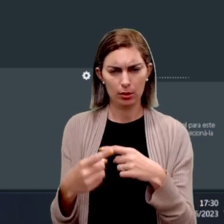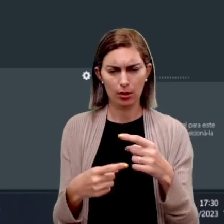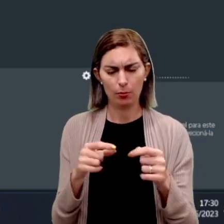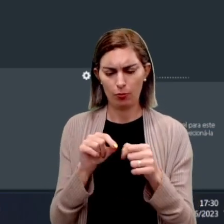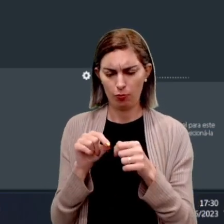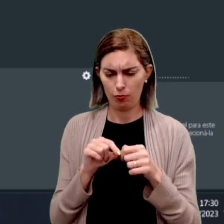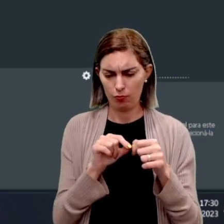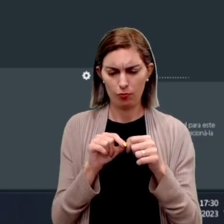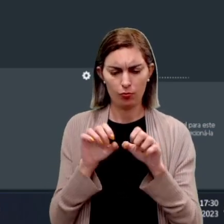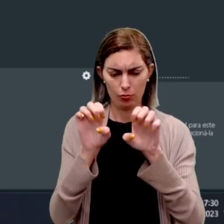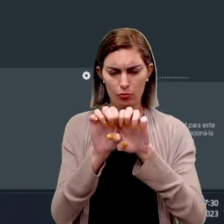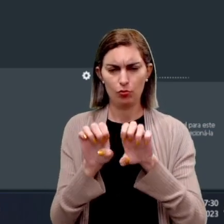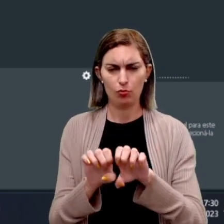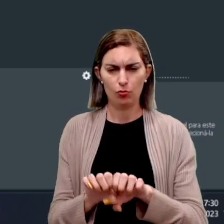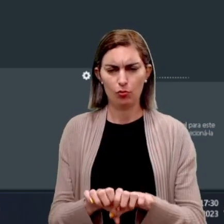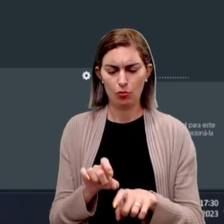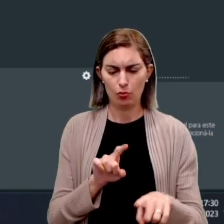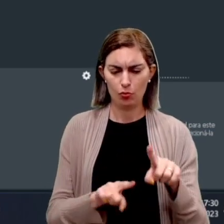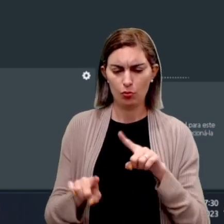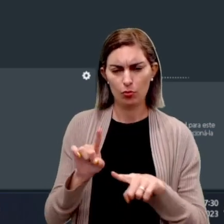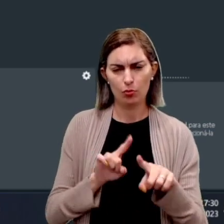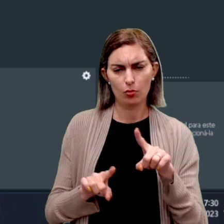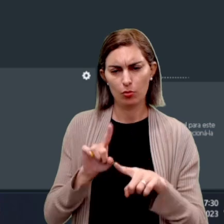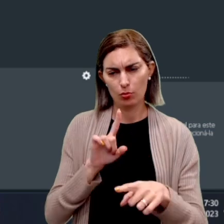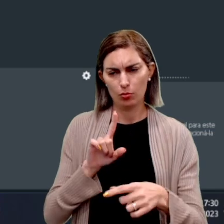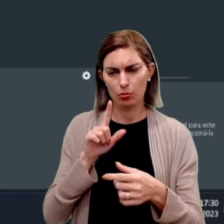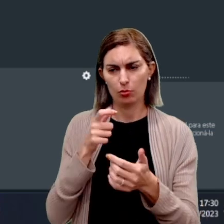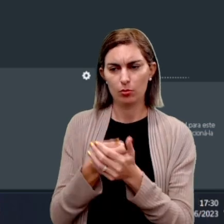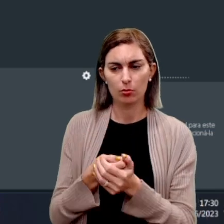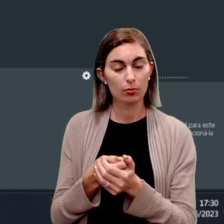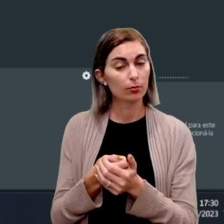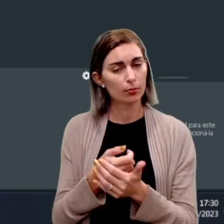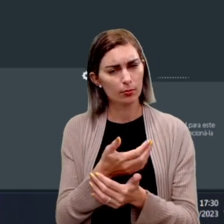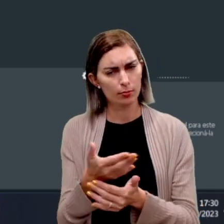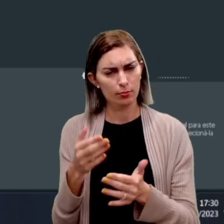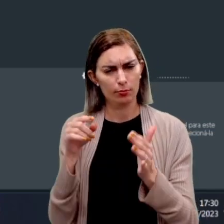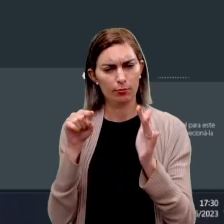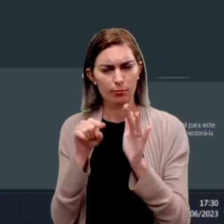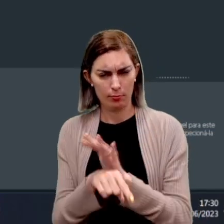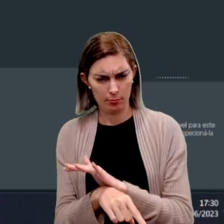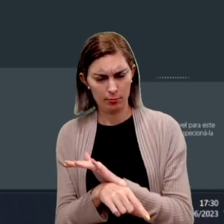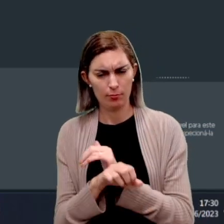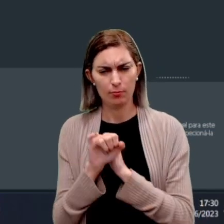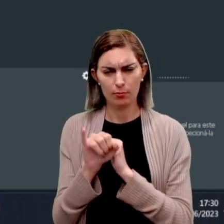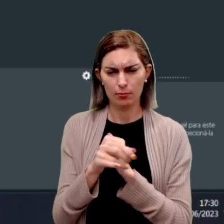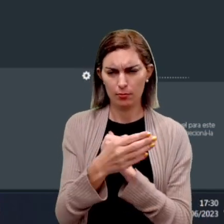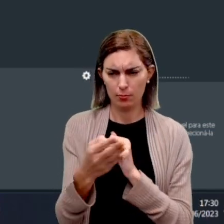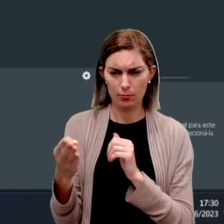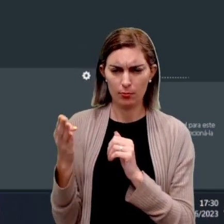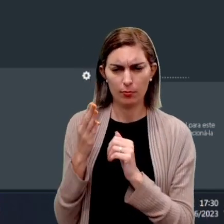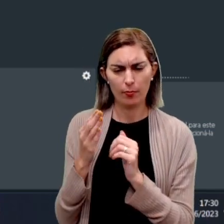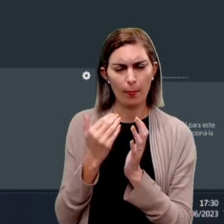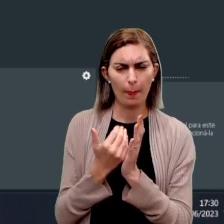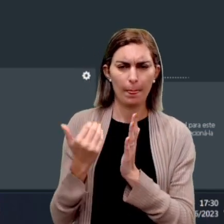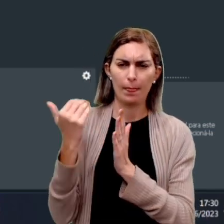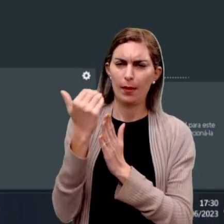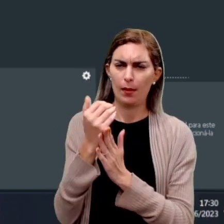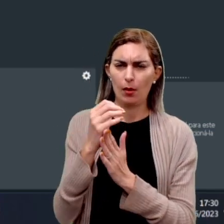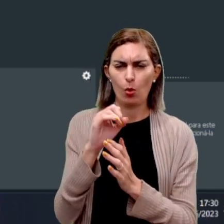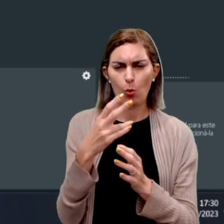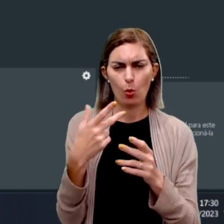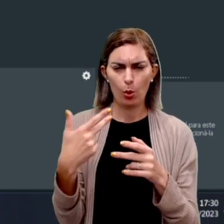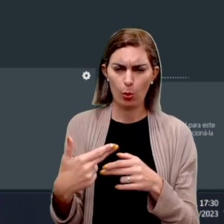executar aquela estrutura de controle ou de decisão. Ele vai perguntar: se idade for maior ou